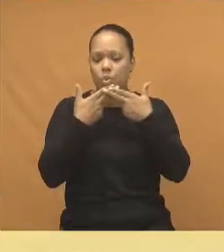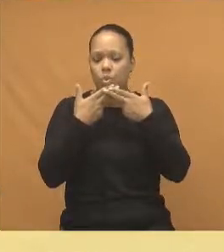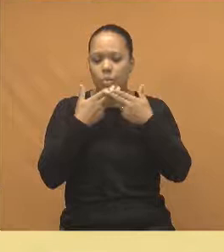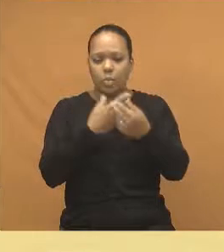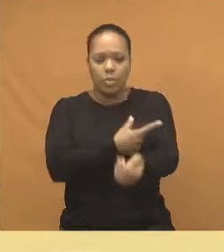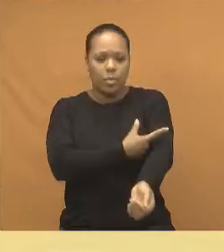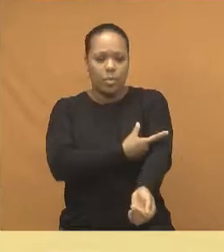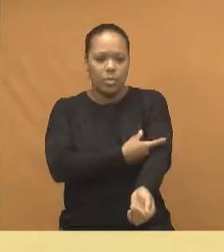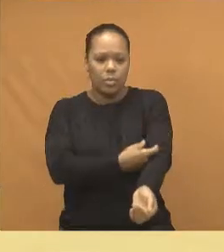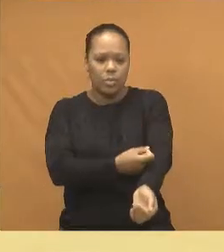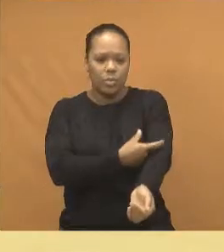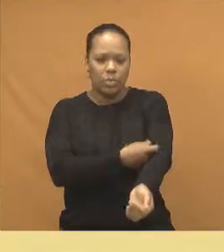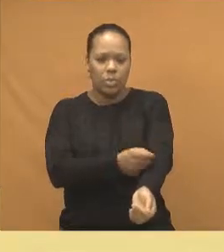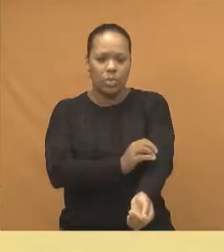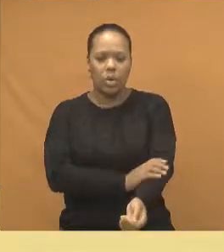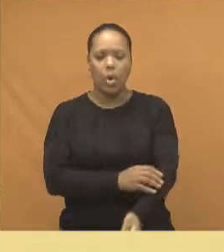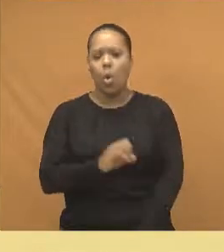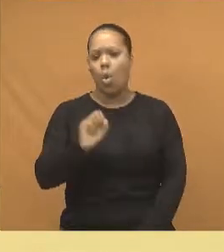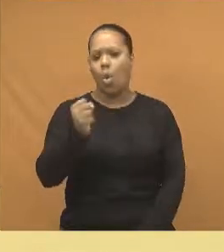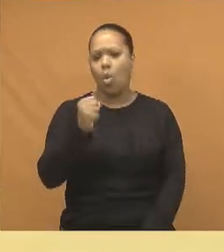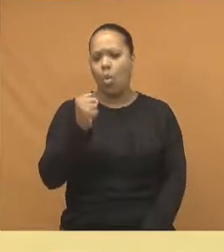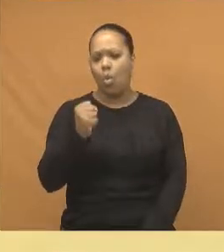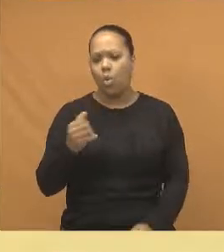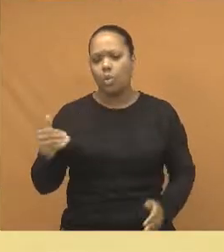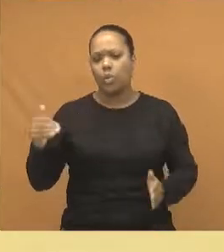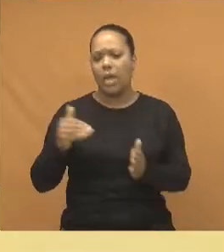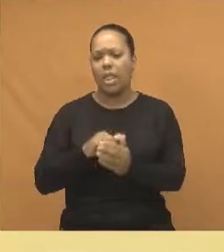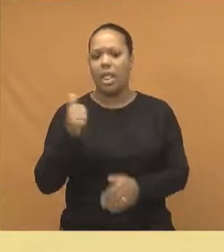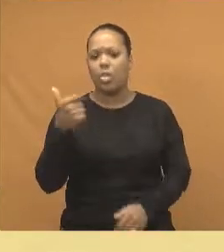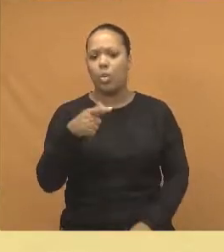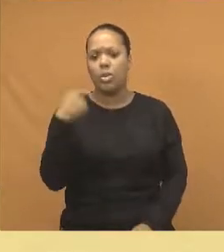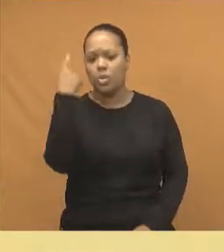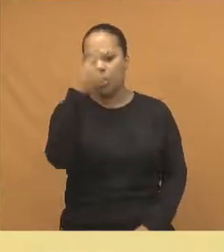que variam entre 8 a 12 horas.